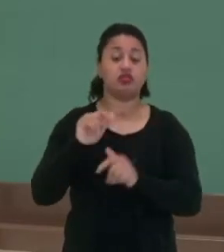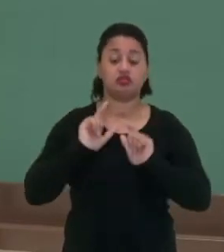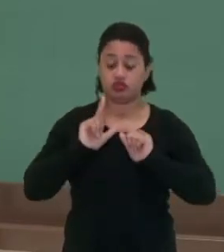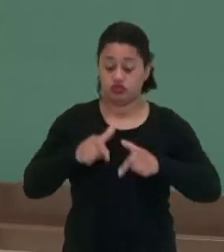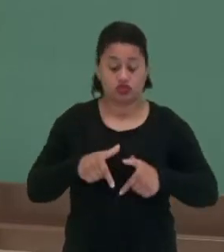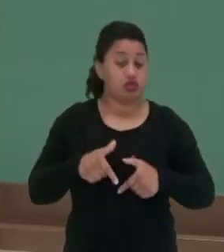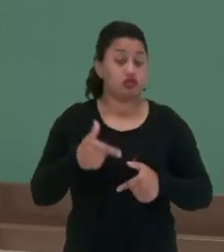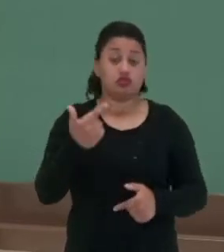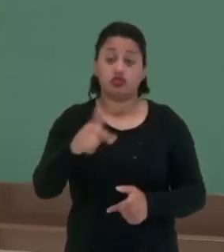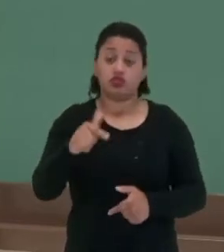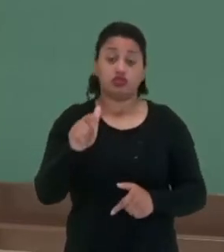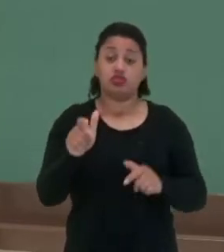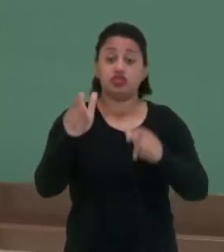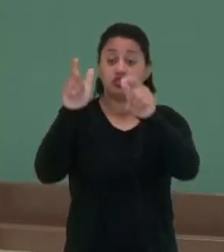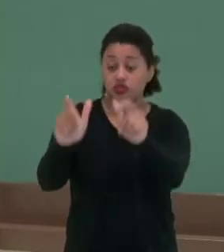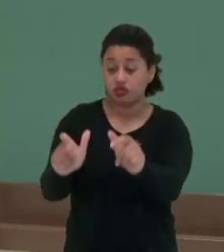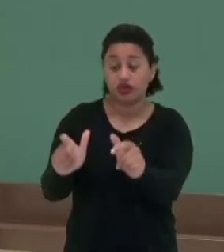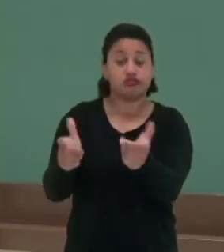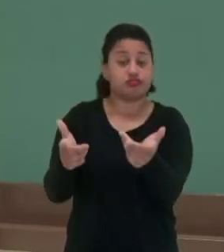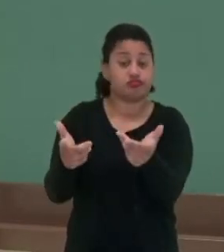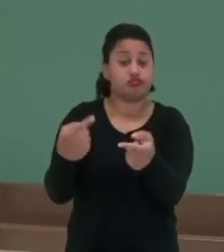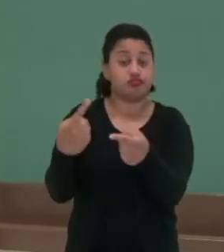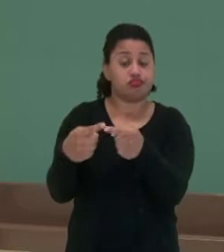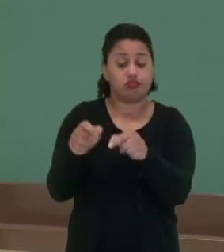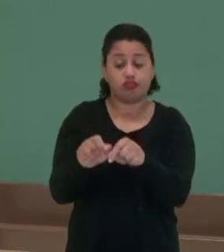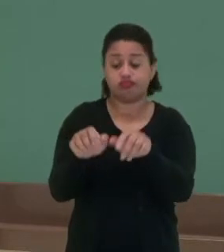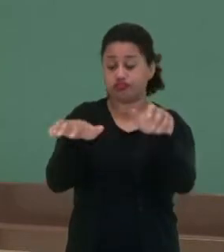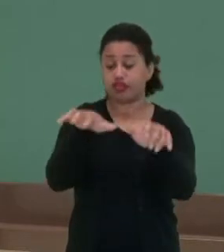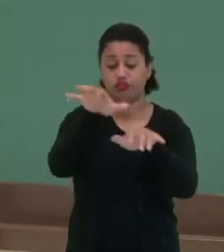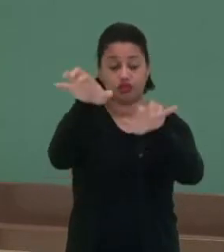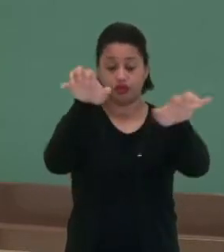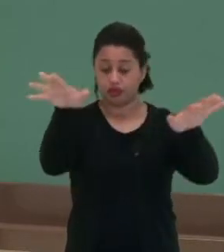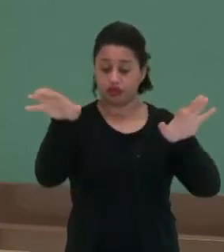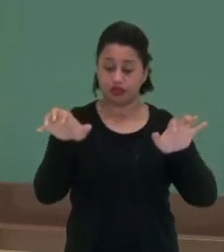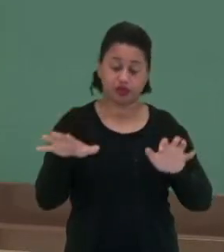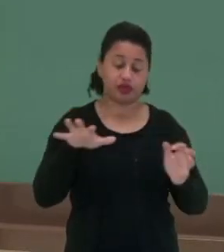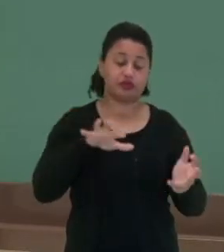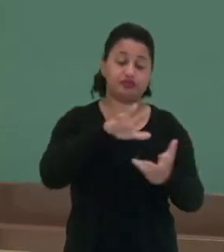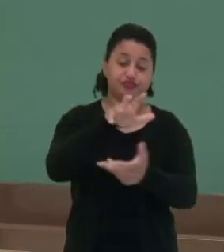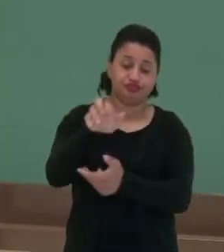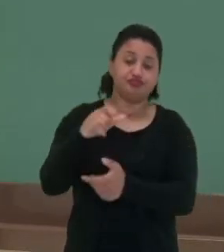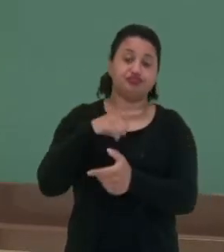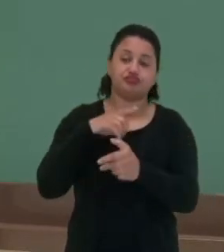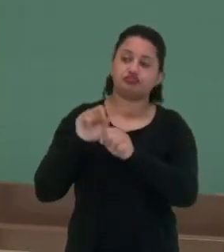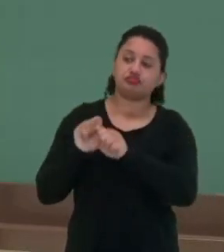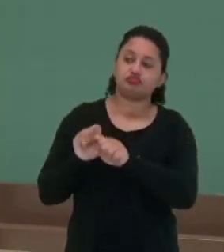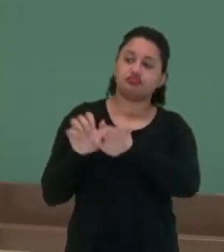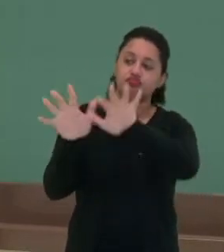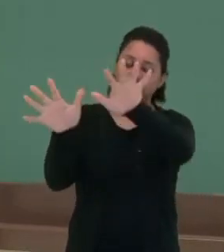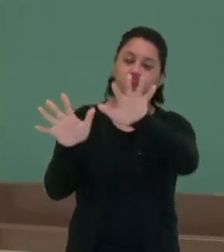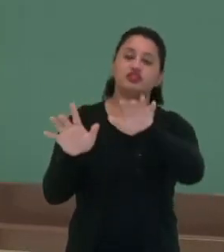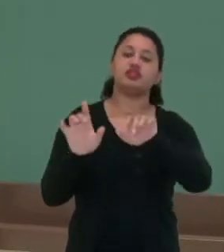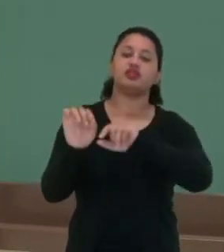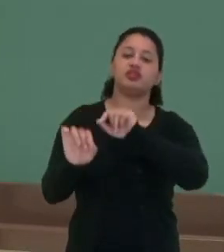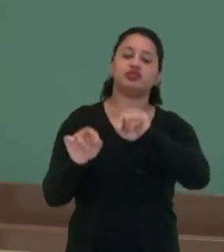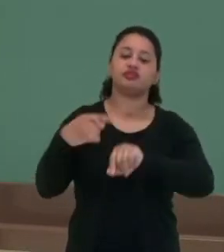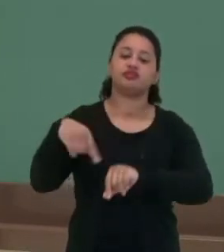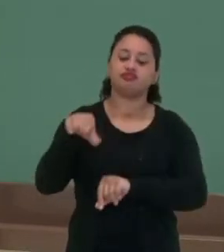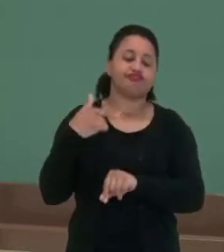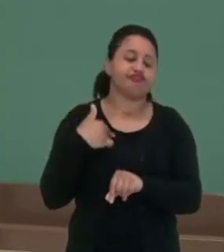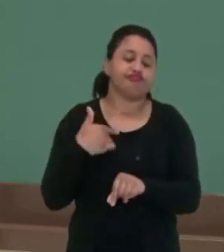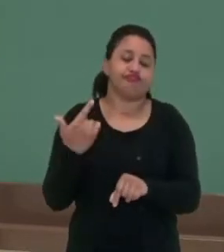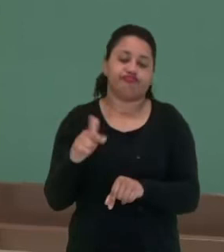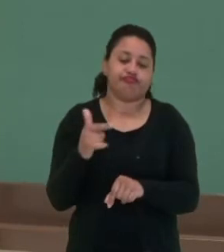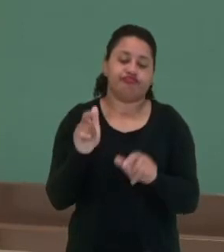de um território, porque eles estavam espalhados pelo mundo, houveram as diásporas e eles acabaram ficando sem